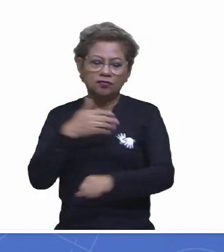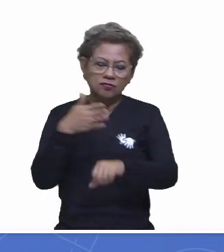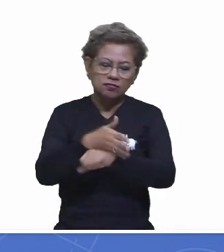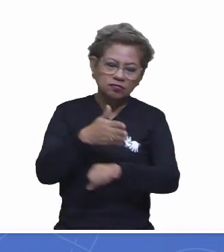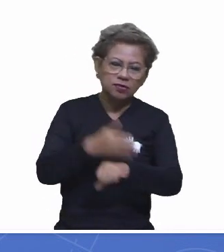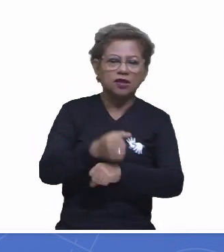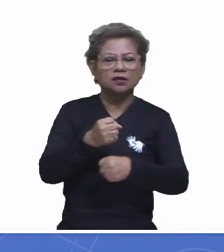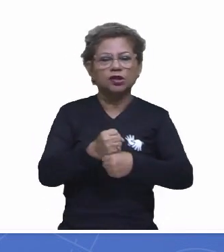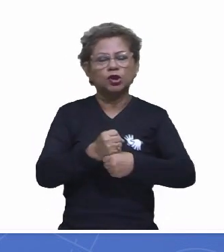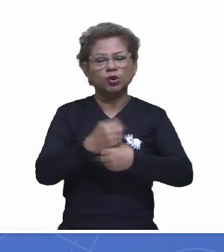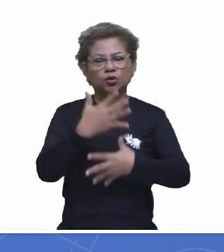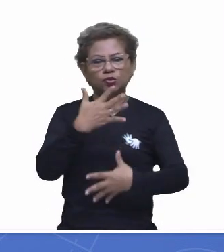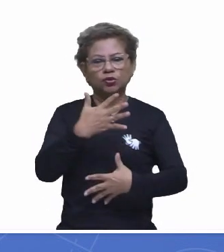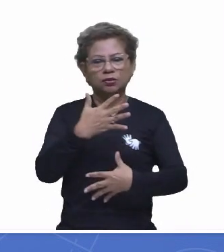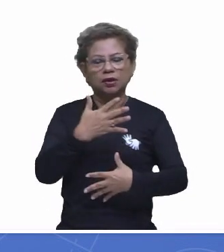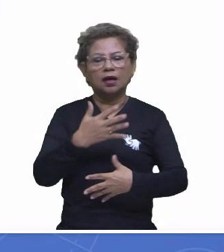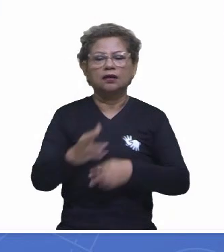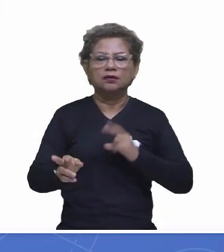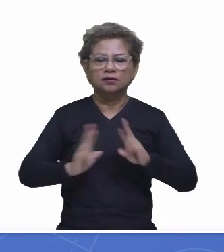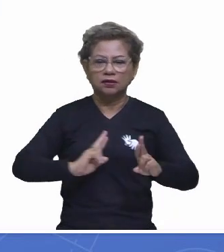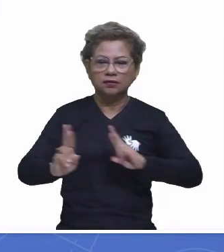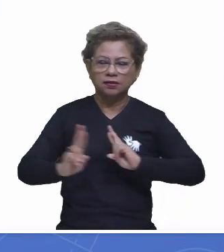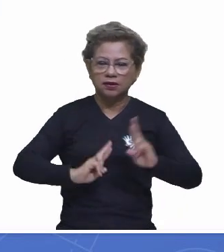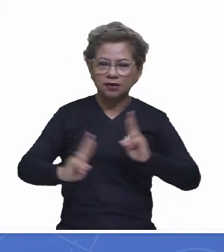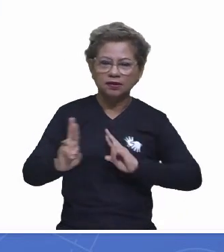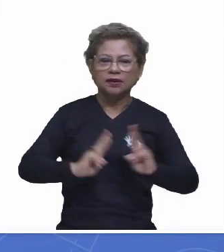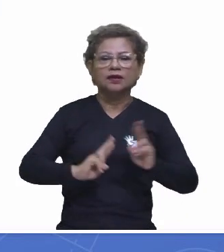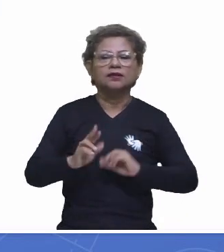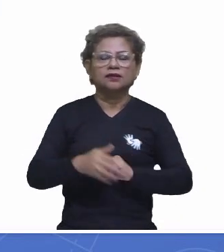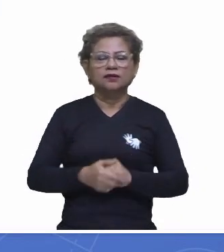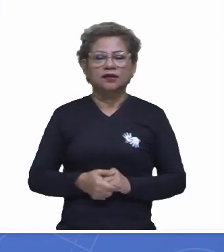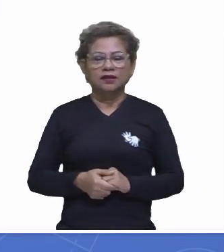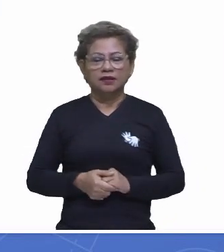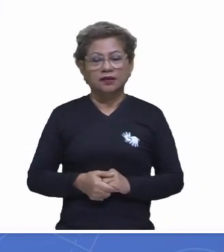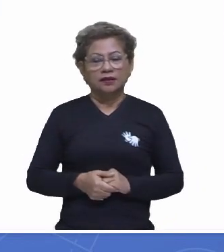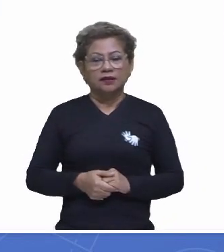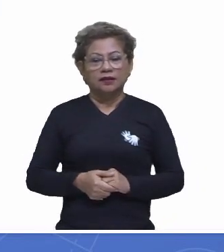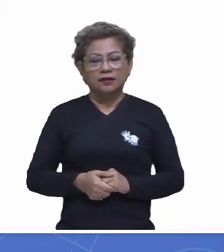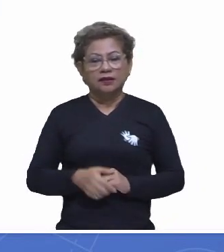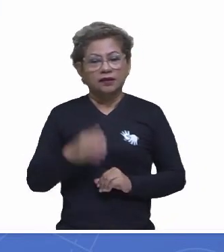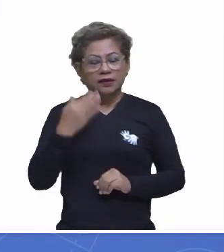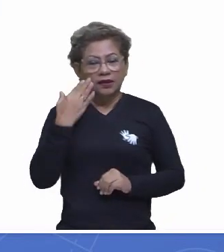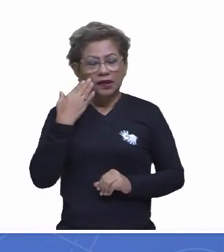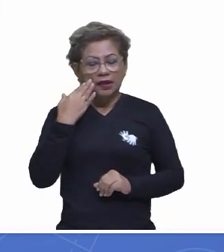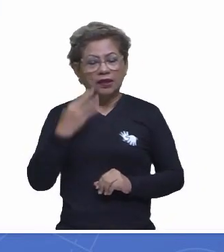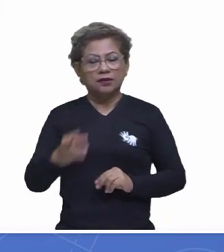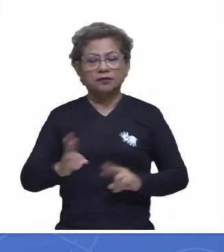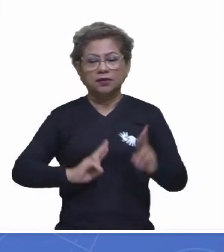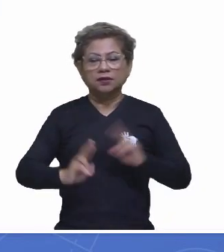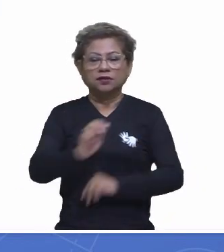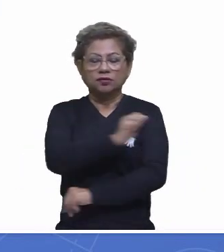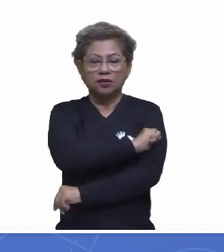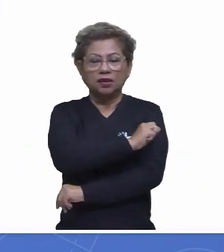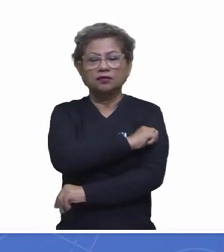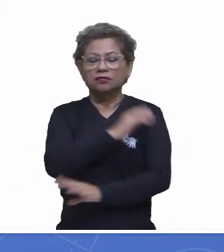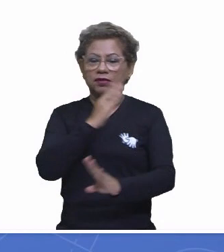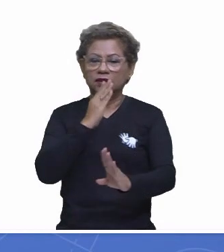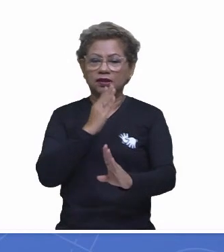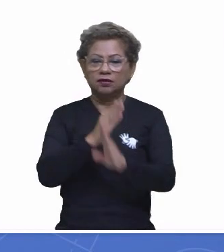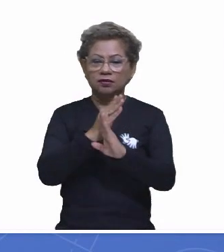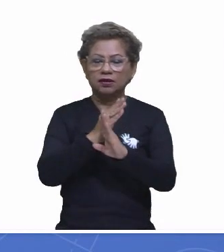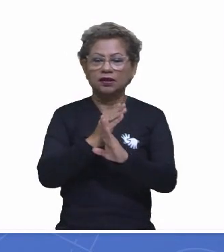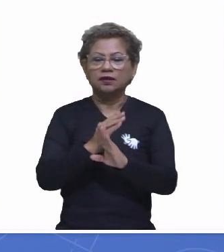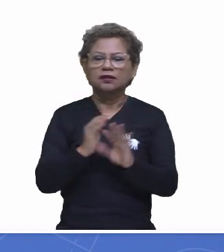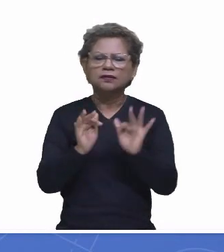aí que responderam no chat, né, mostraram aí as respostas que eles conseguiram encontrar, né? São questões,